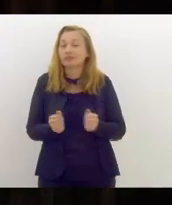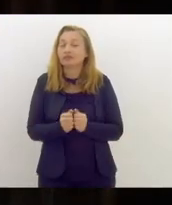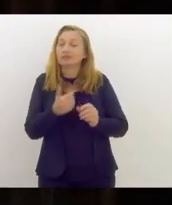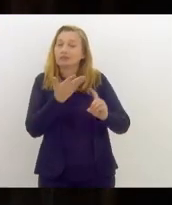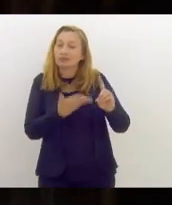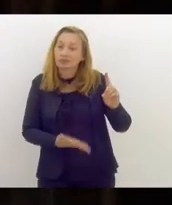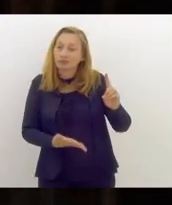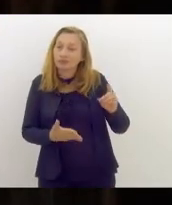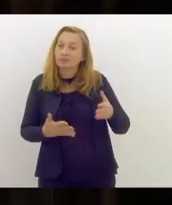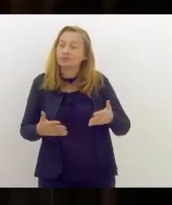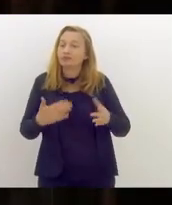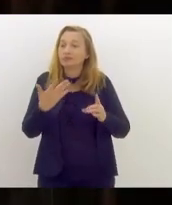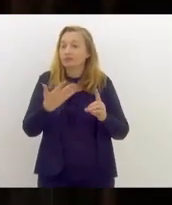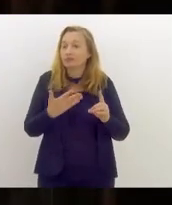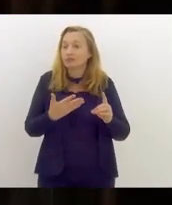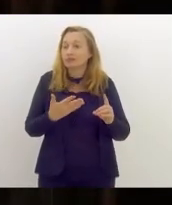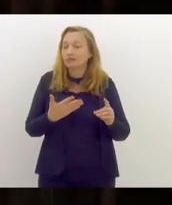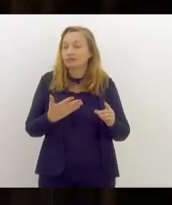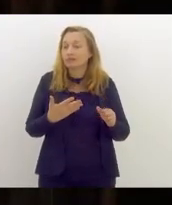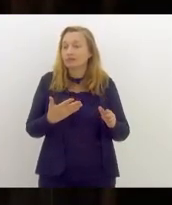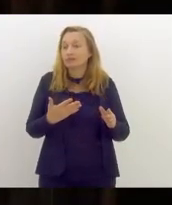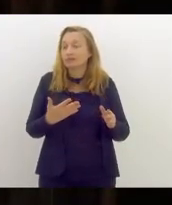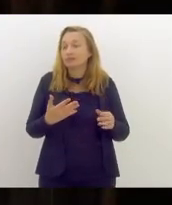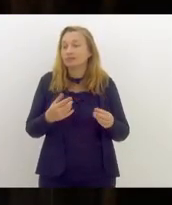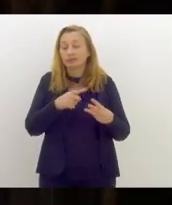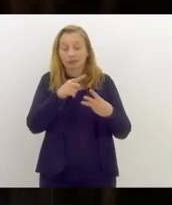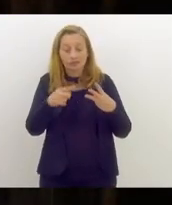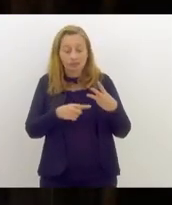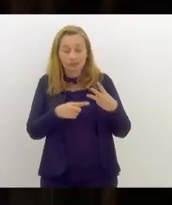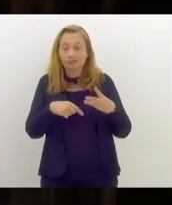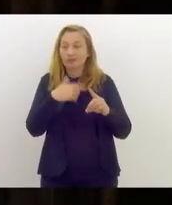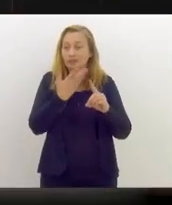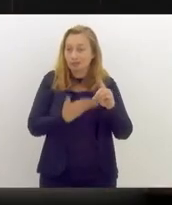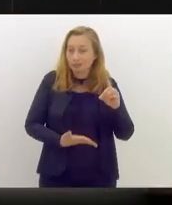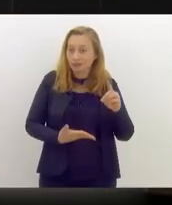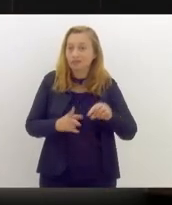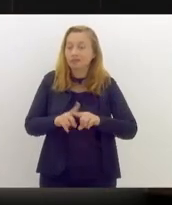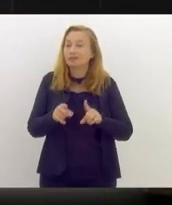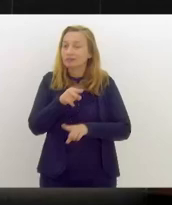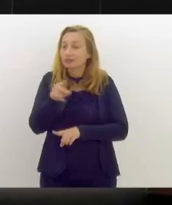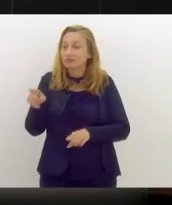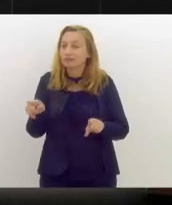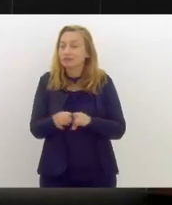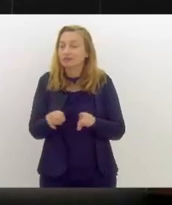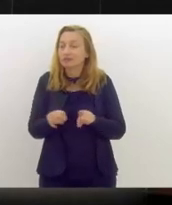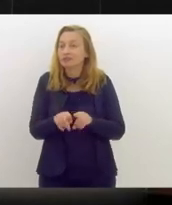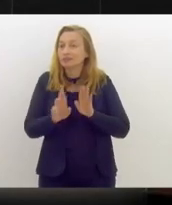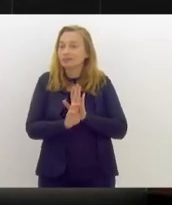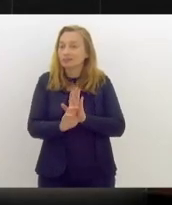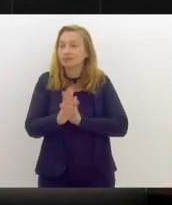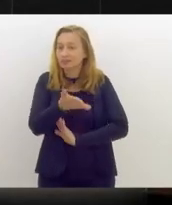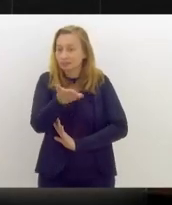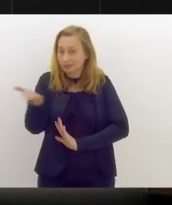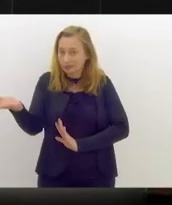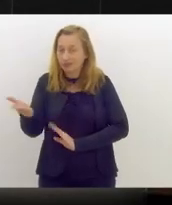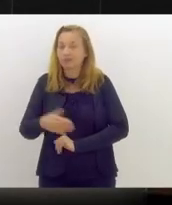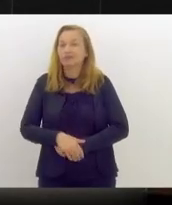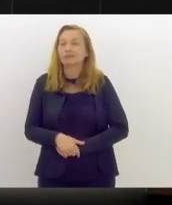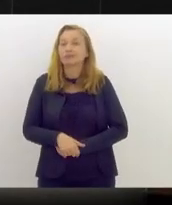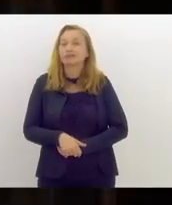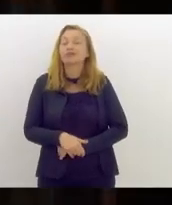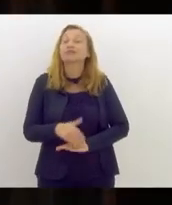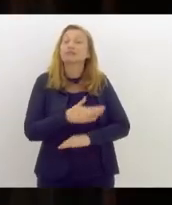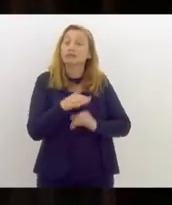solenidade que homenageia não é os três homenageados mas que eles também representam todos vocês né então